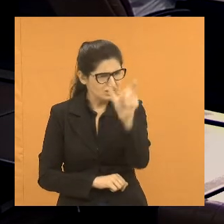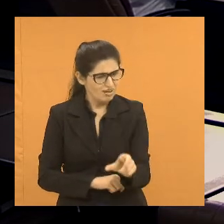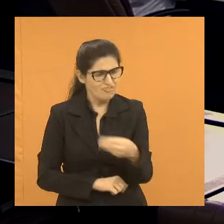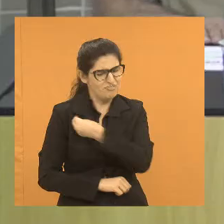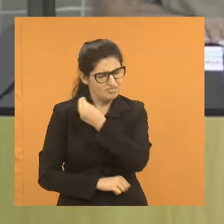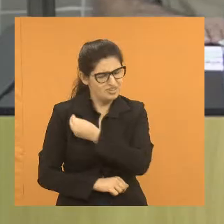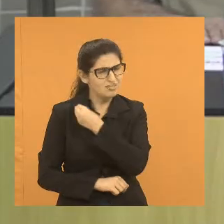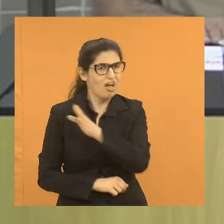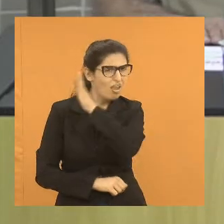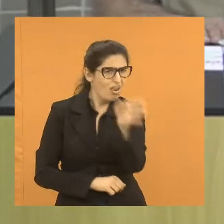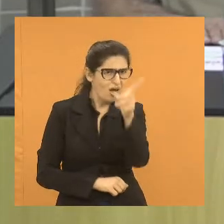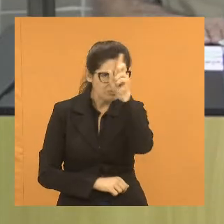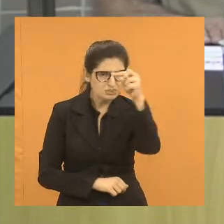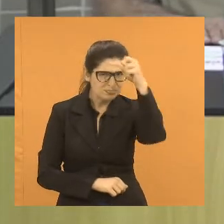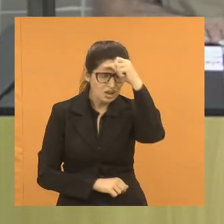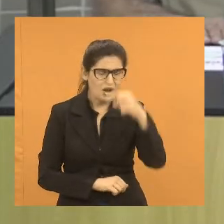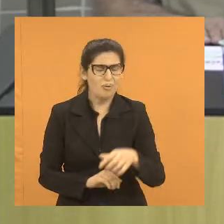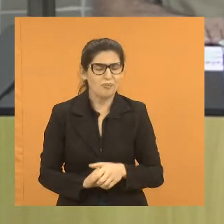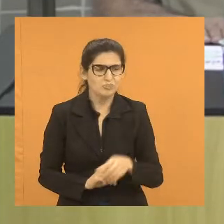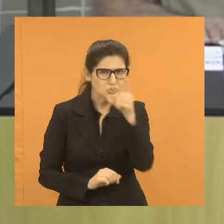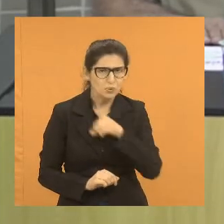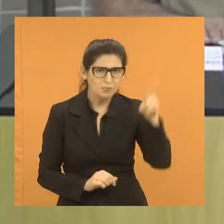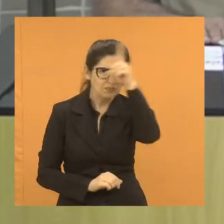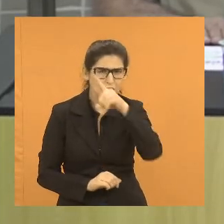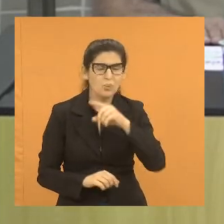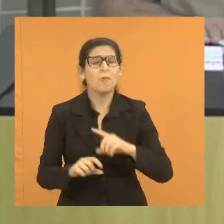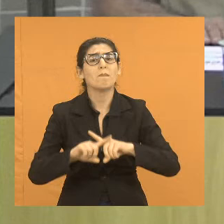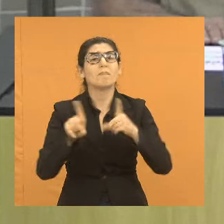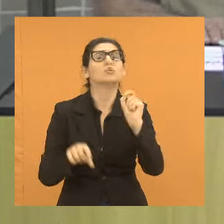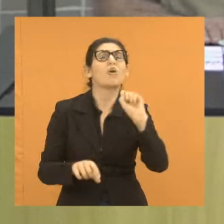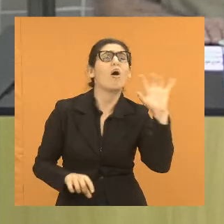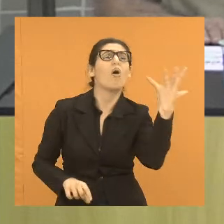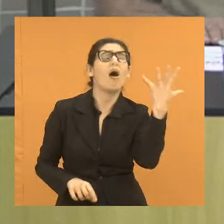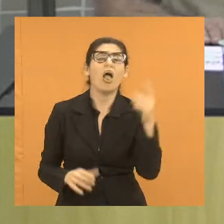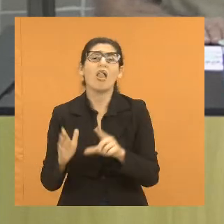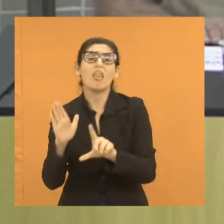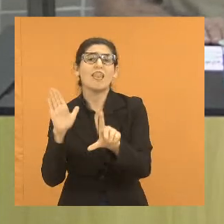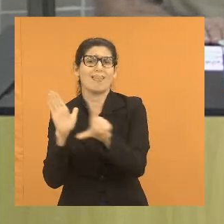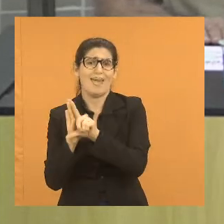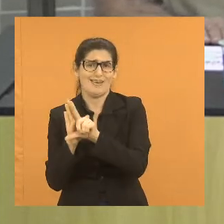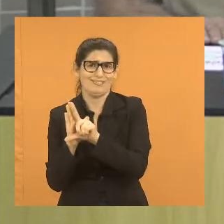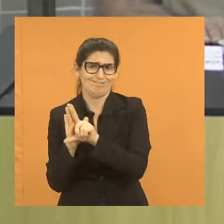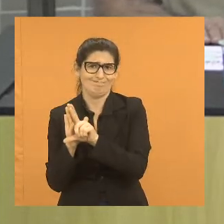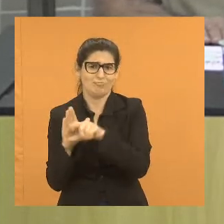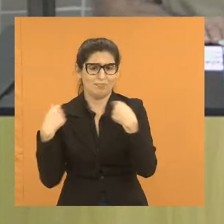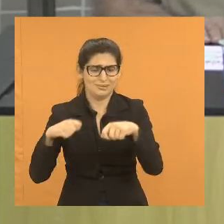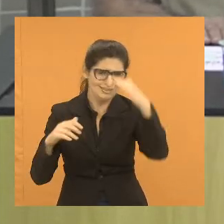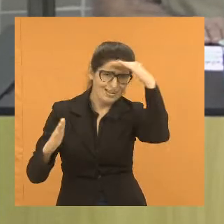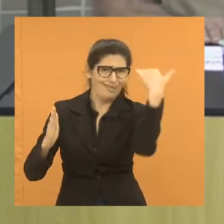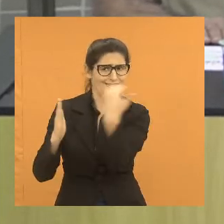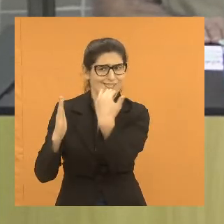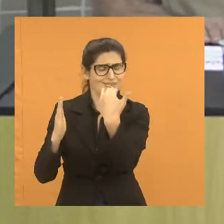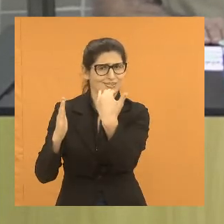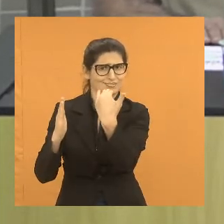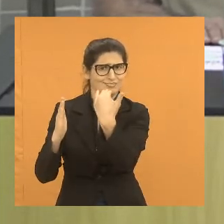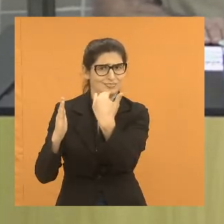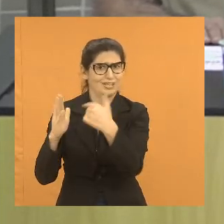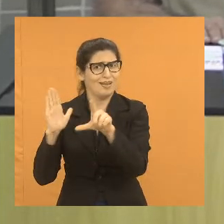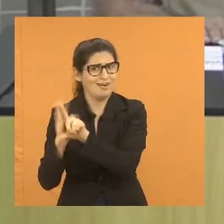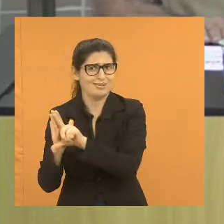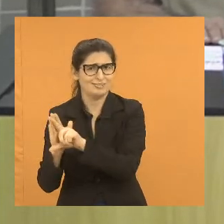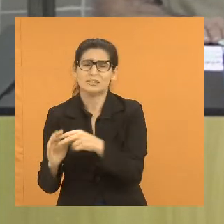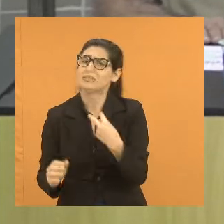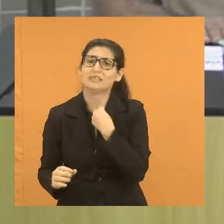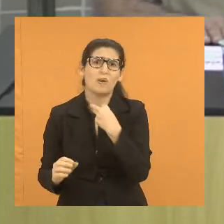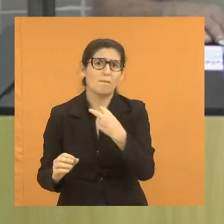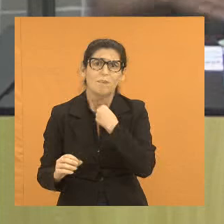que acontece? Por uma questão de legislação, nós não podemos colocar um serviço de ortopedia